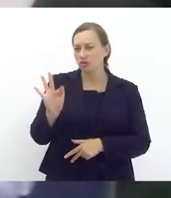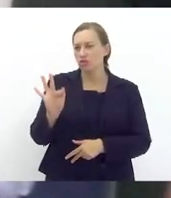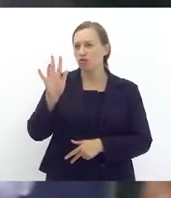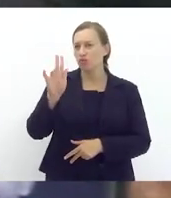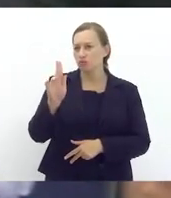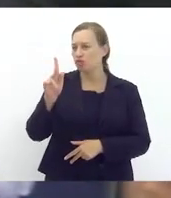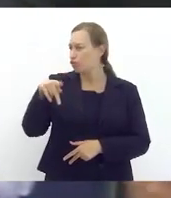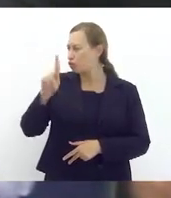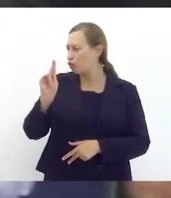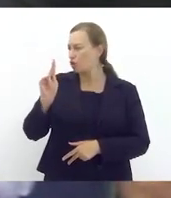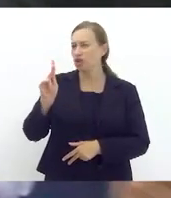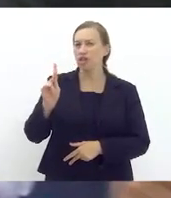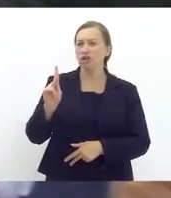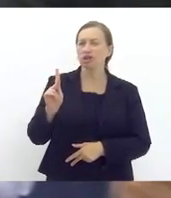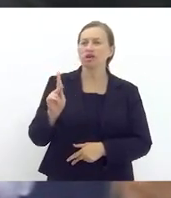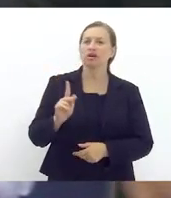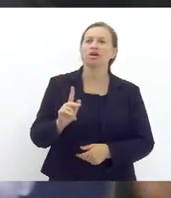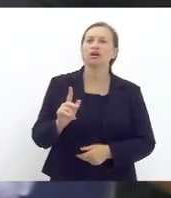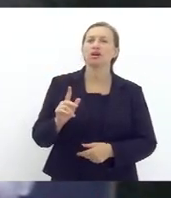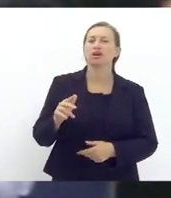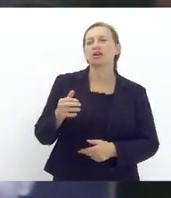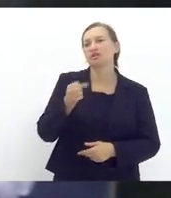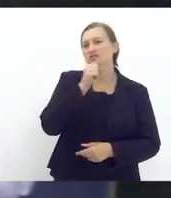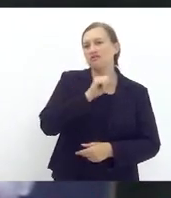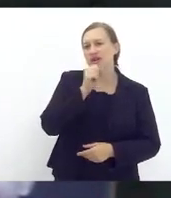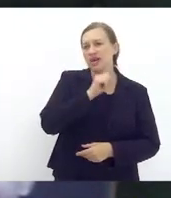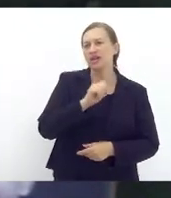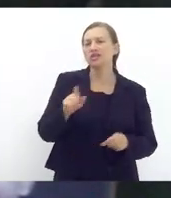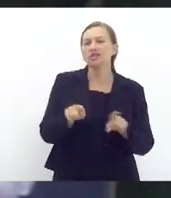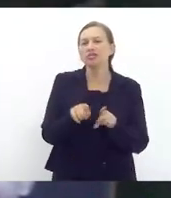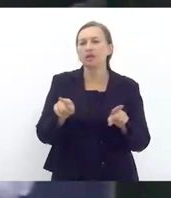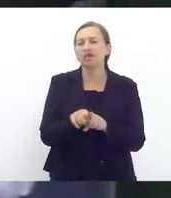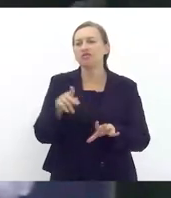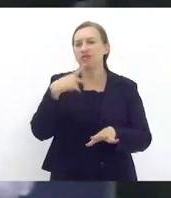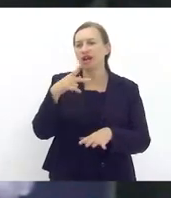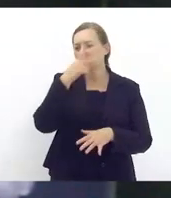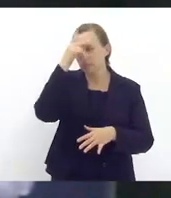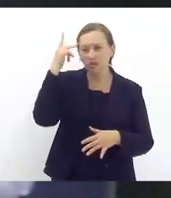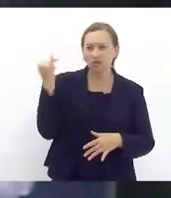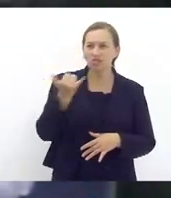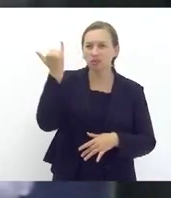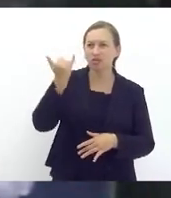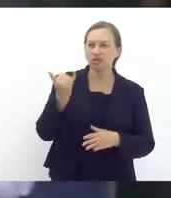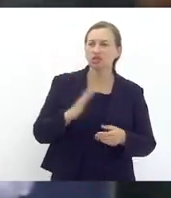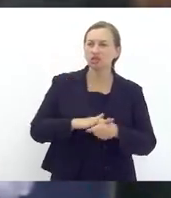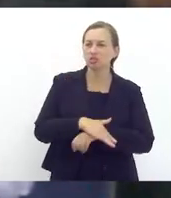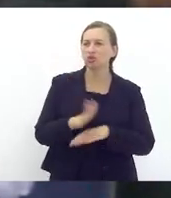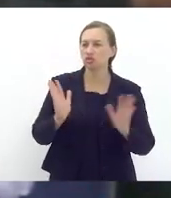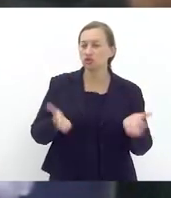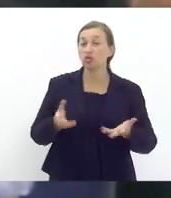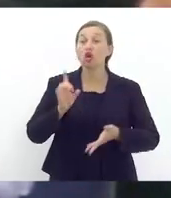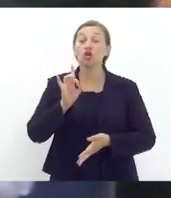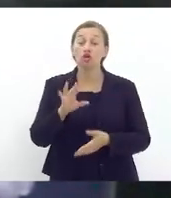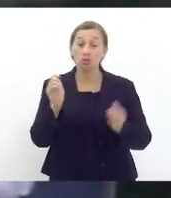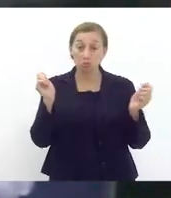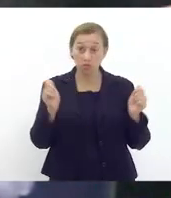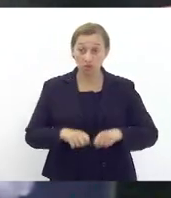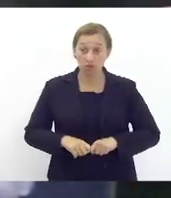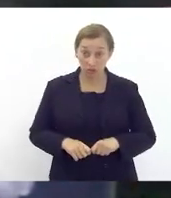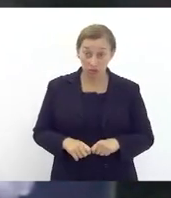para Ana Lúcia registrar algumas presenças importantes na noite de hoje dizer que só foi possível